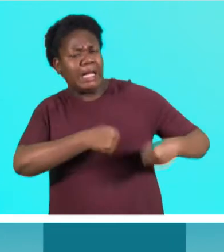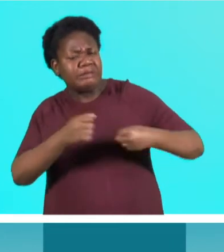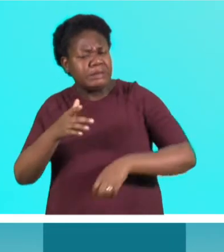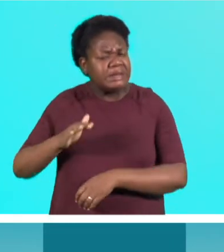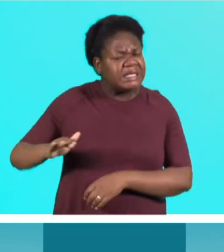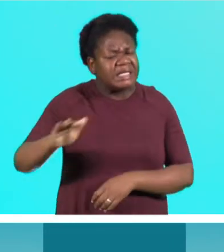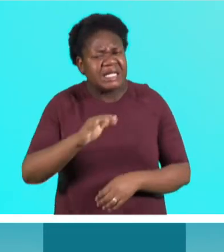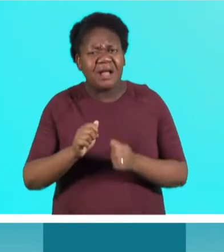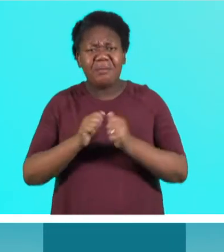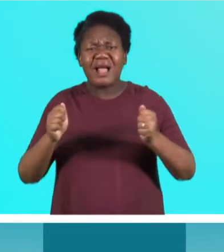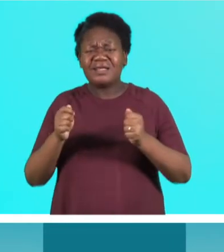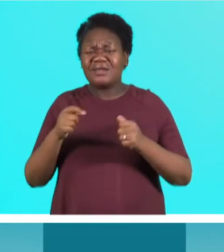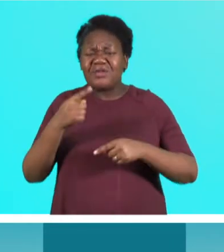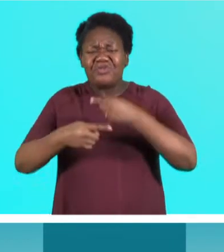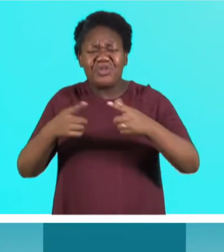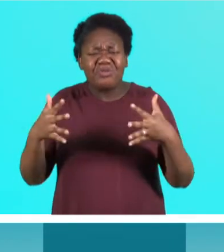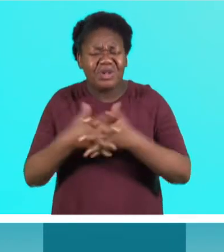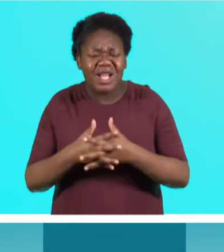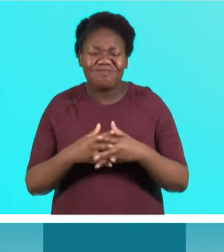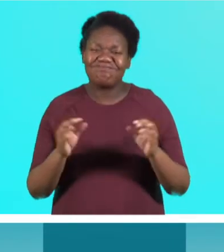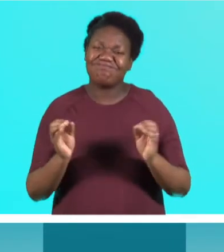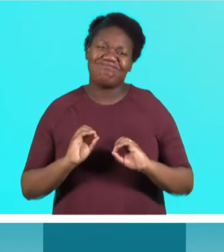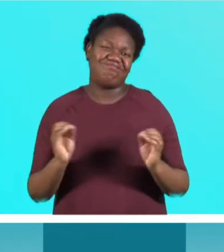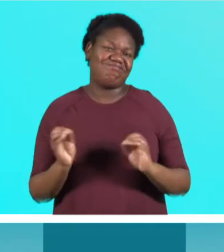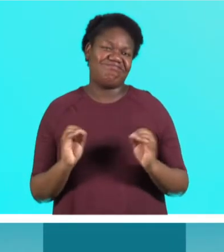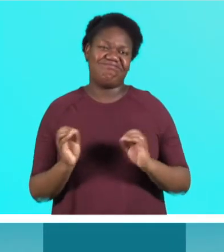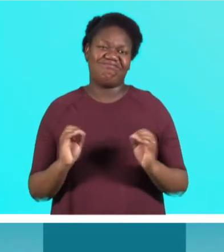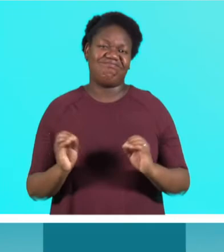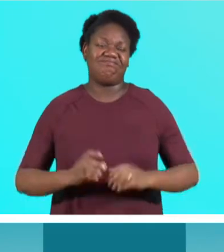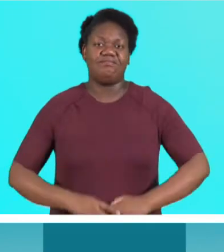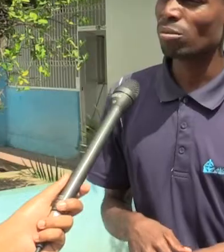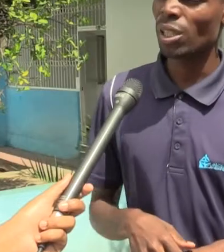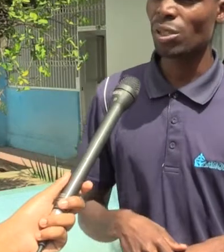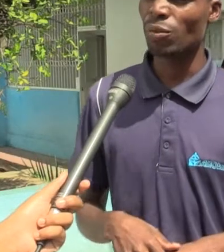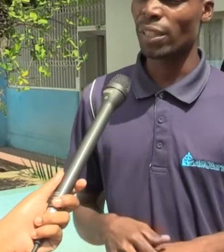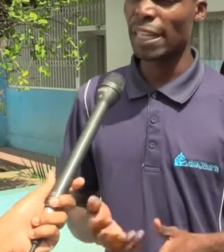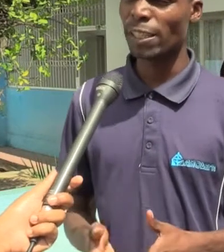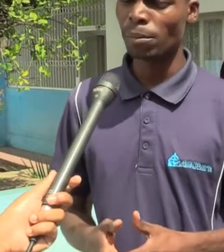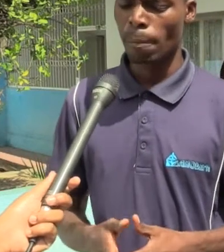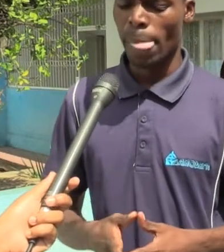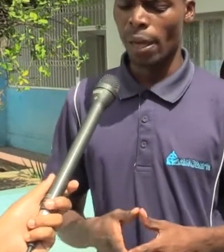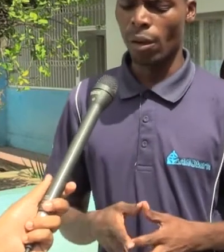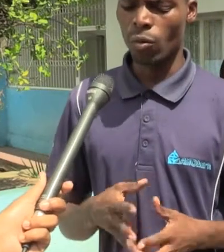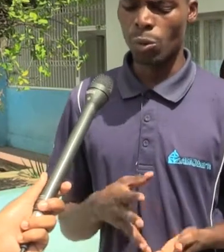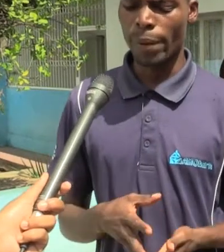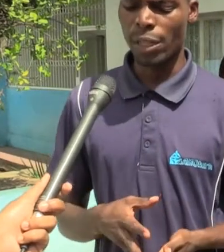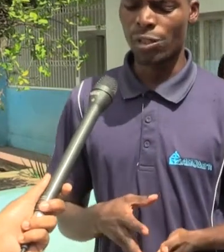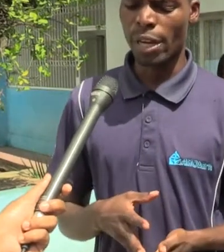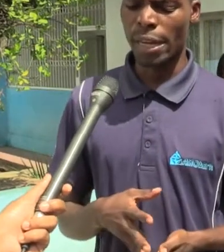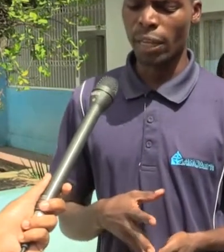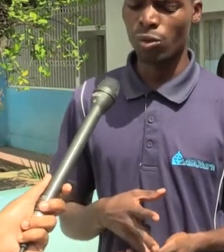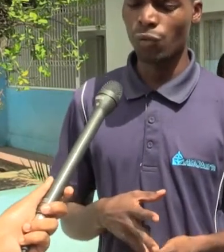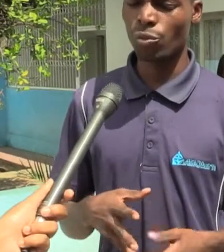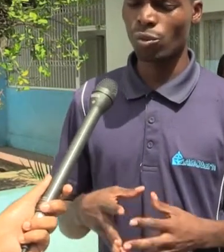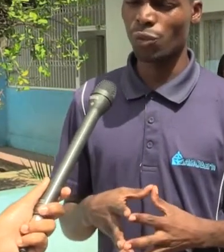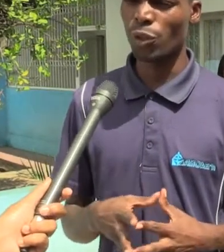Zafirino revela que nem tudo corre conforme desejado. Se isso tem sido verdade, os pais